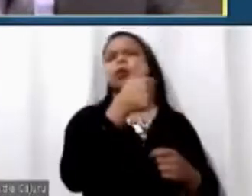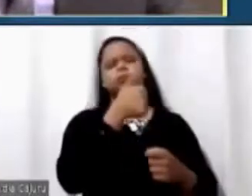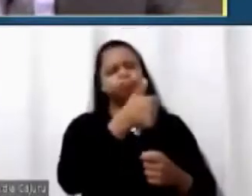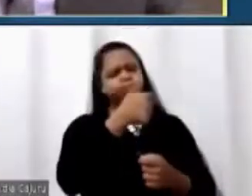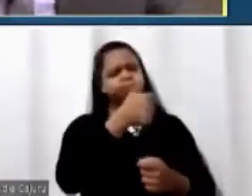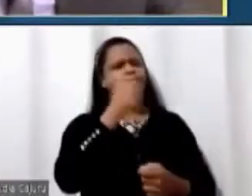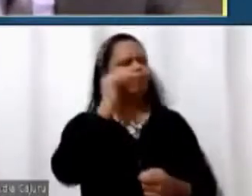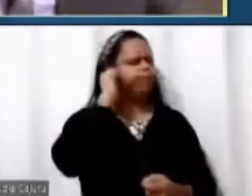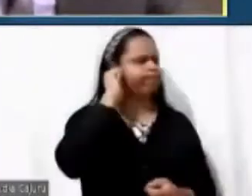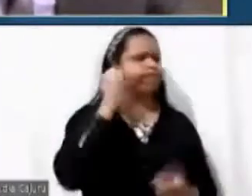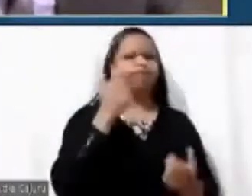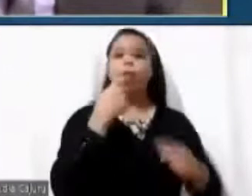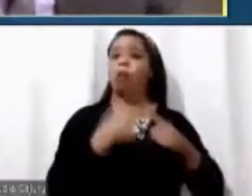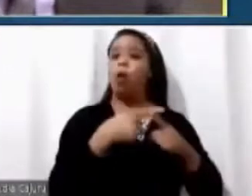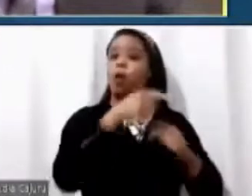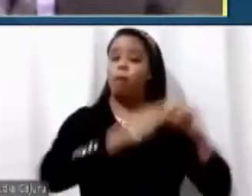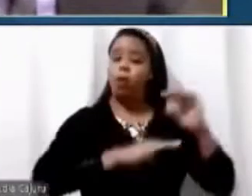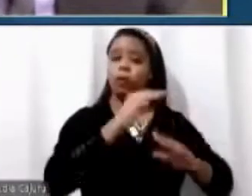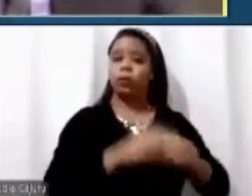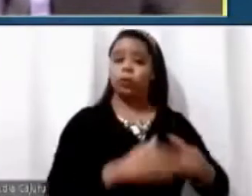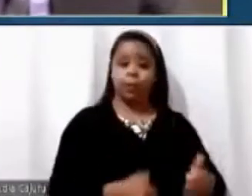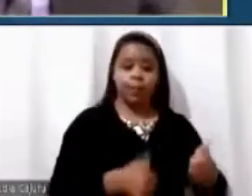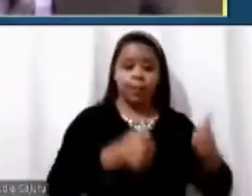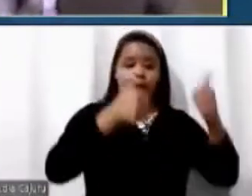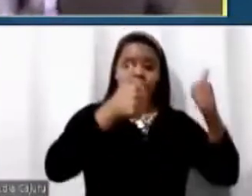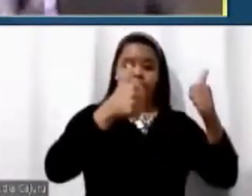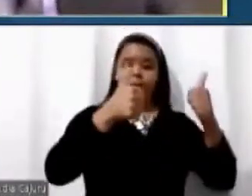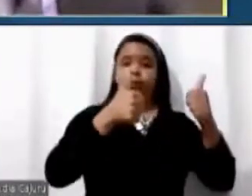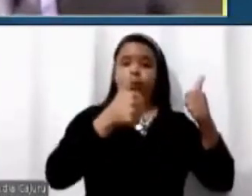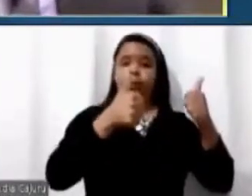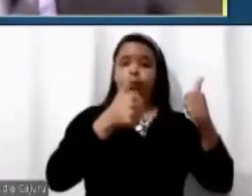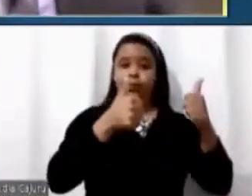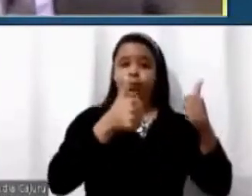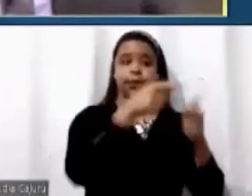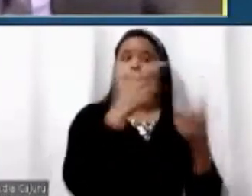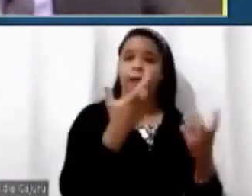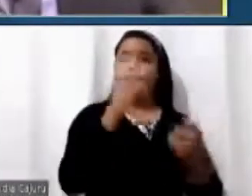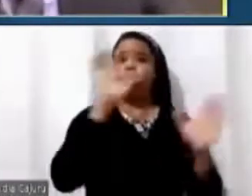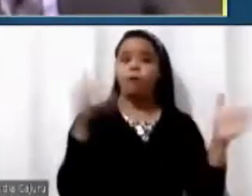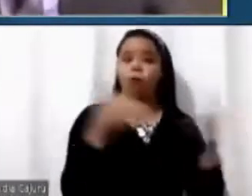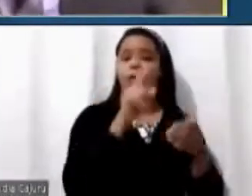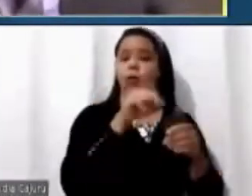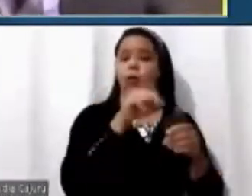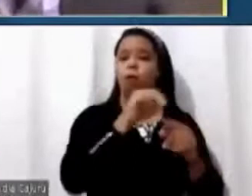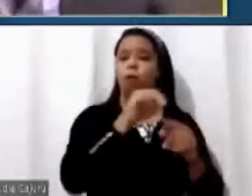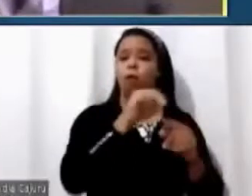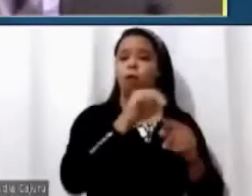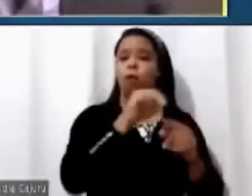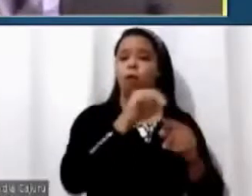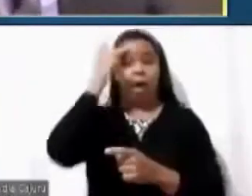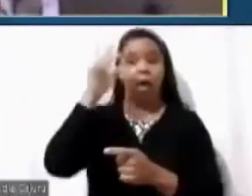poder funcionar da melhor forma possível em ajudar as pessoas, poder agir respeitando a vontade do